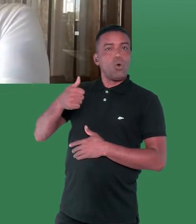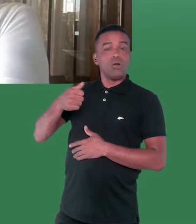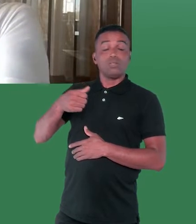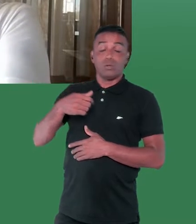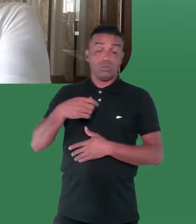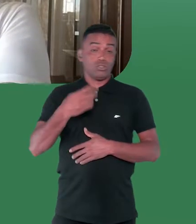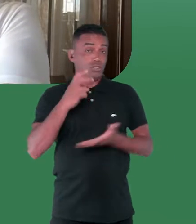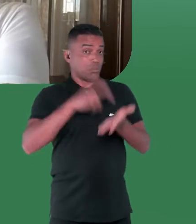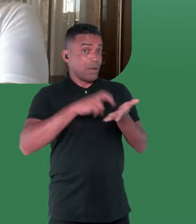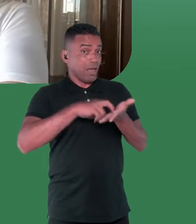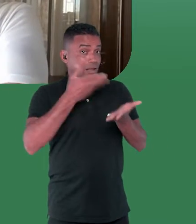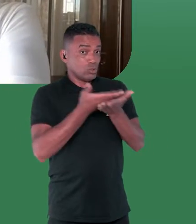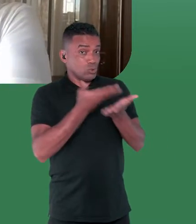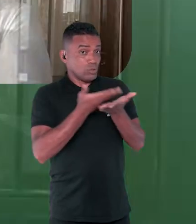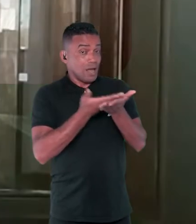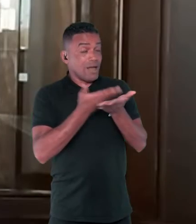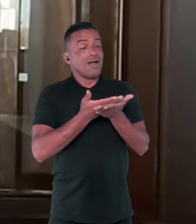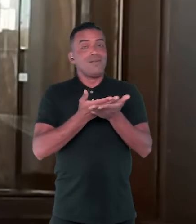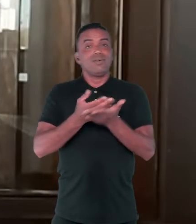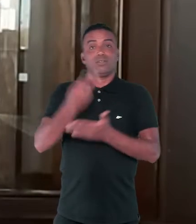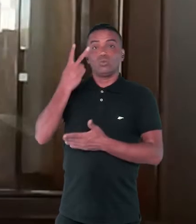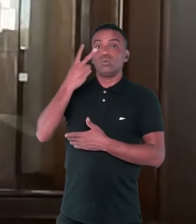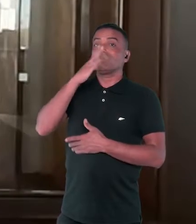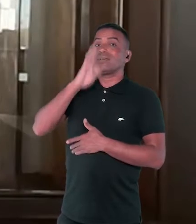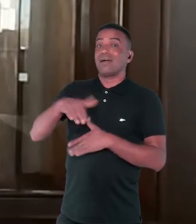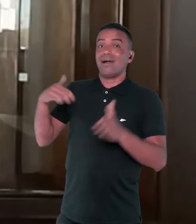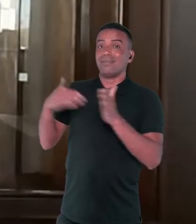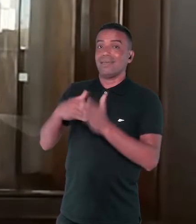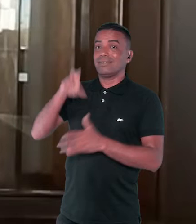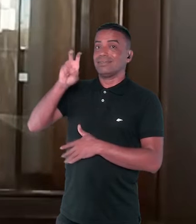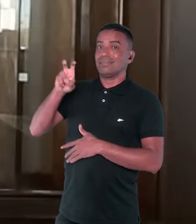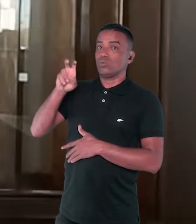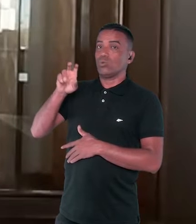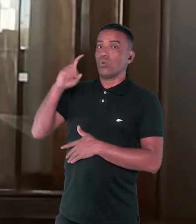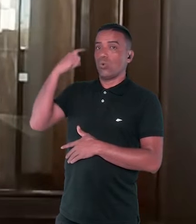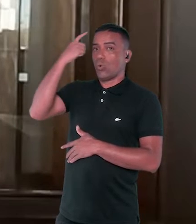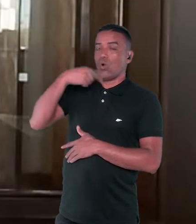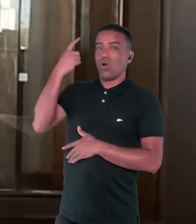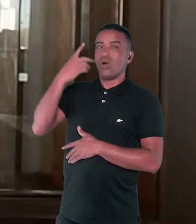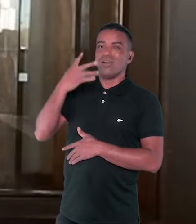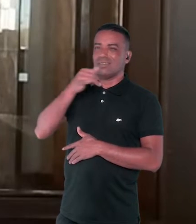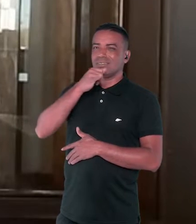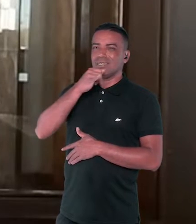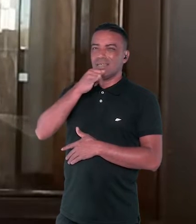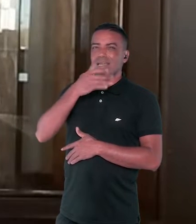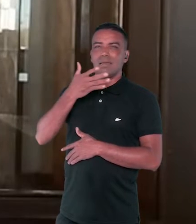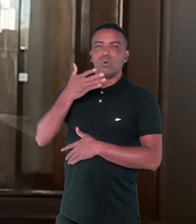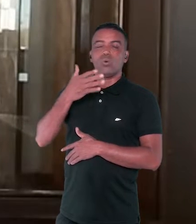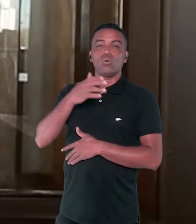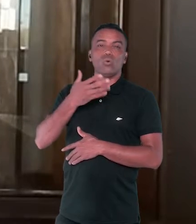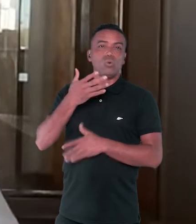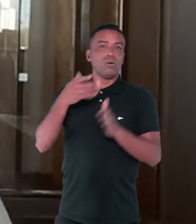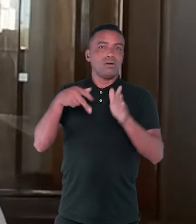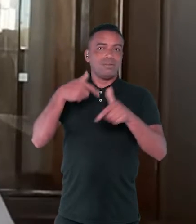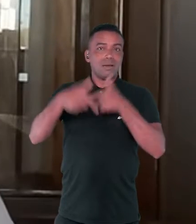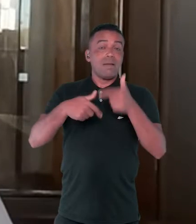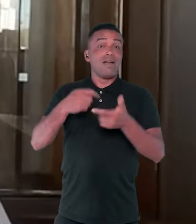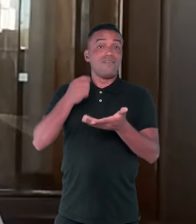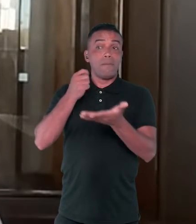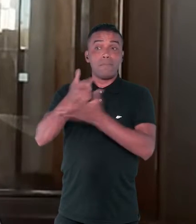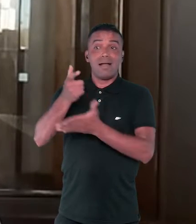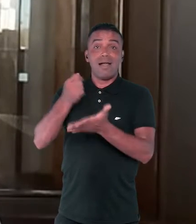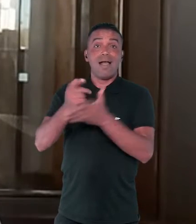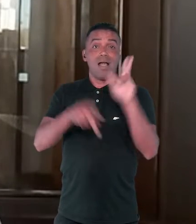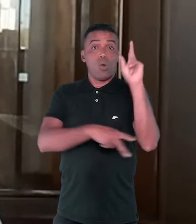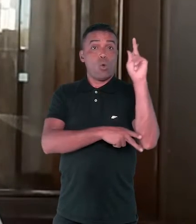estudava de manhã, de 2 da tarde até às 5 eu pagasse. Naquela época o banco ainda trabalhava até às 5. Eu ia para a rua pagar as contas